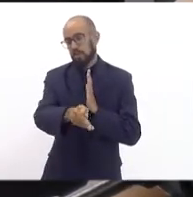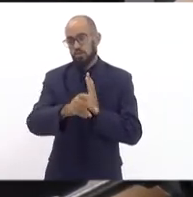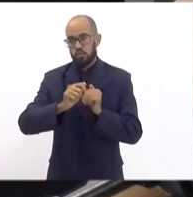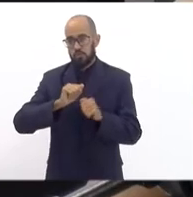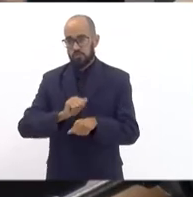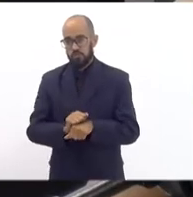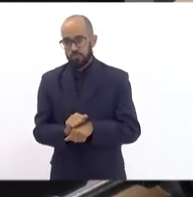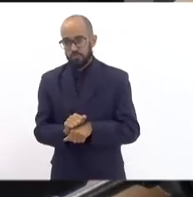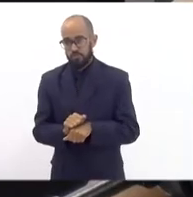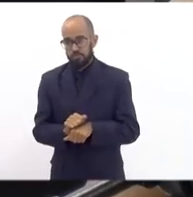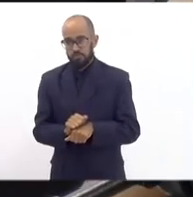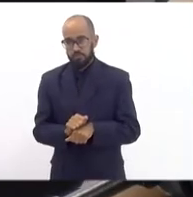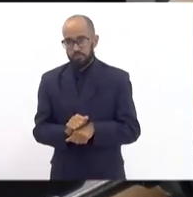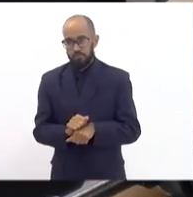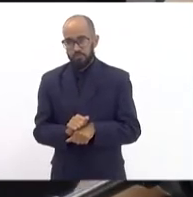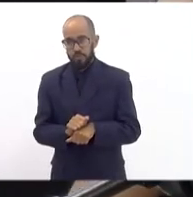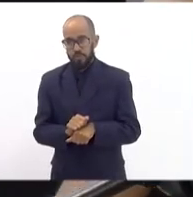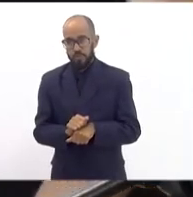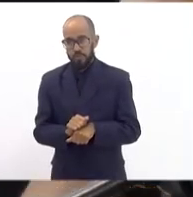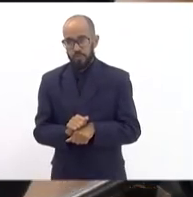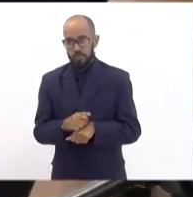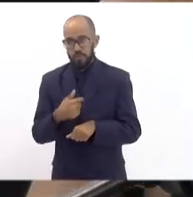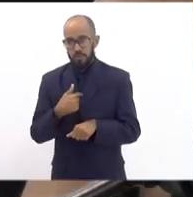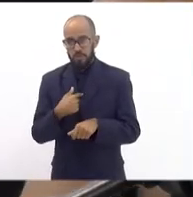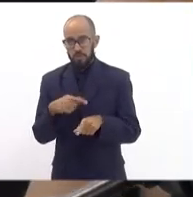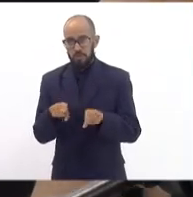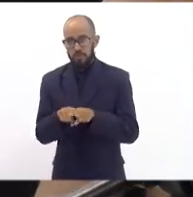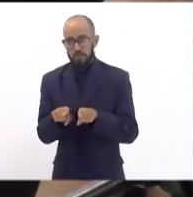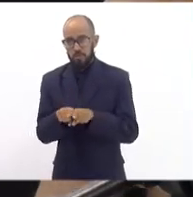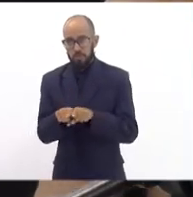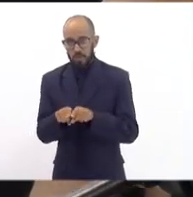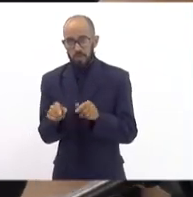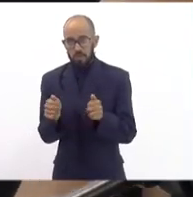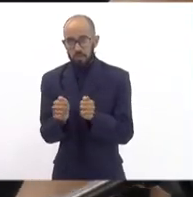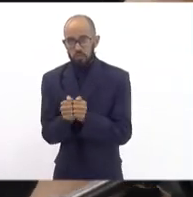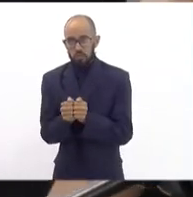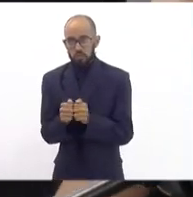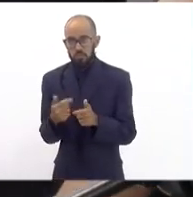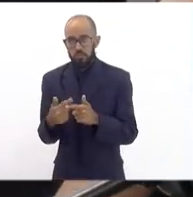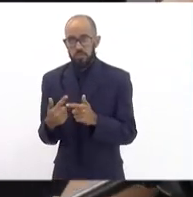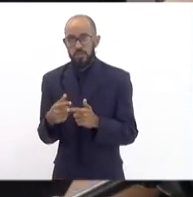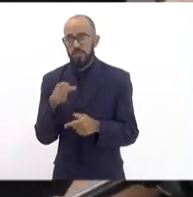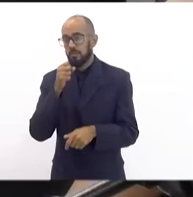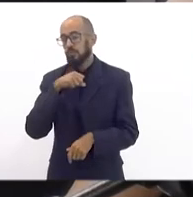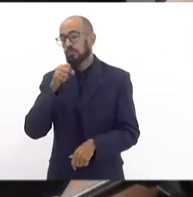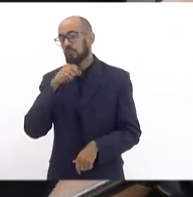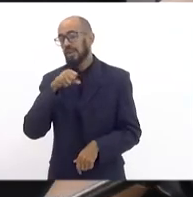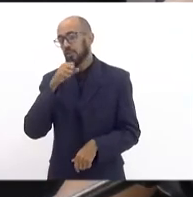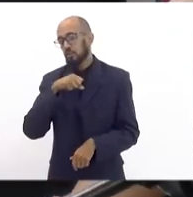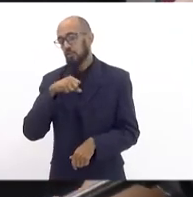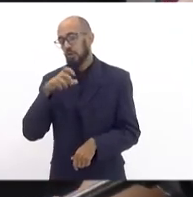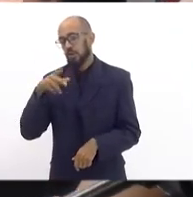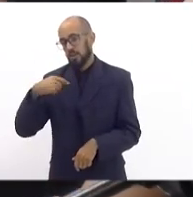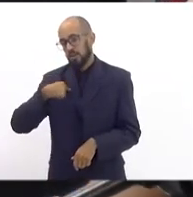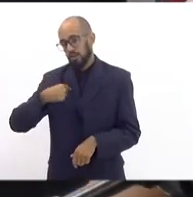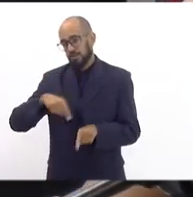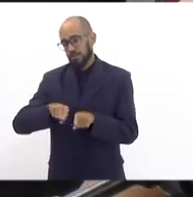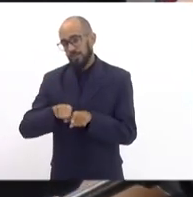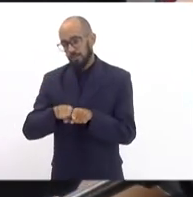eu me incluí entre esses, o Eliomar não, porque é um gatinho, porque estavam muito velhos. Né? Eu me incluí